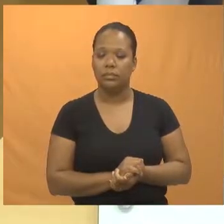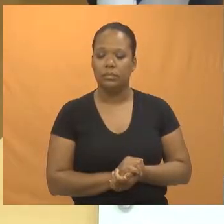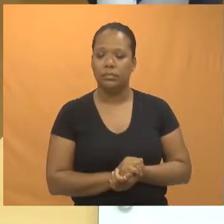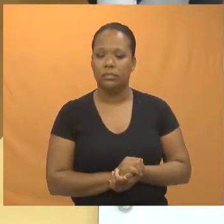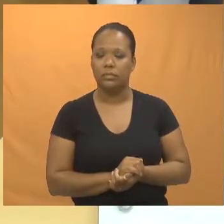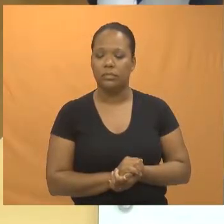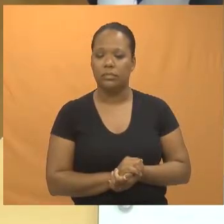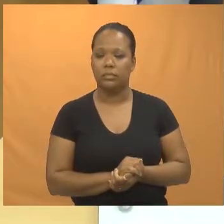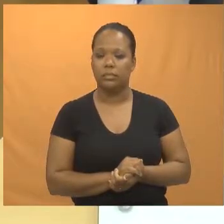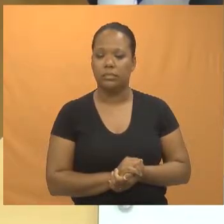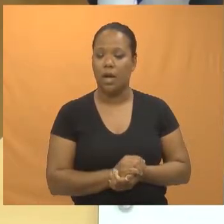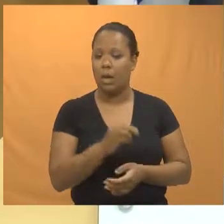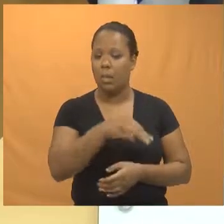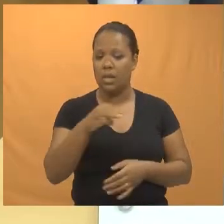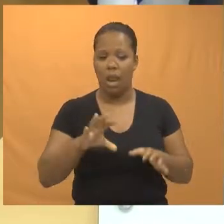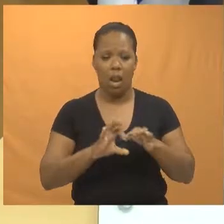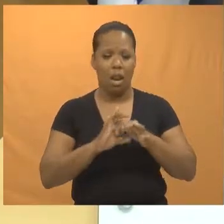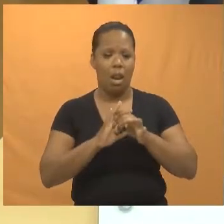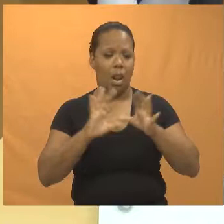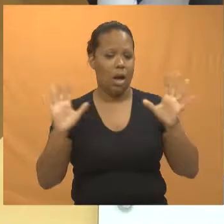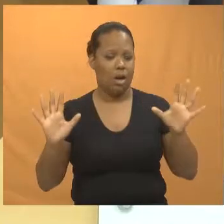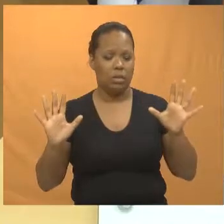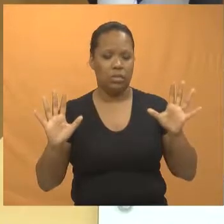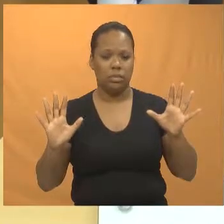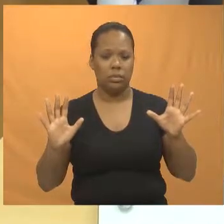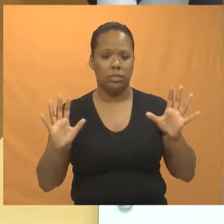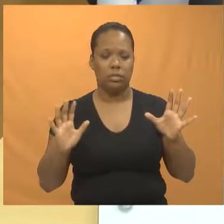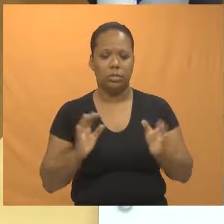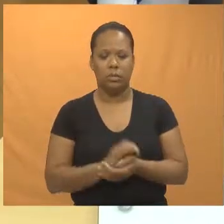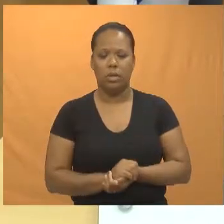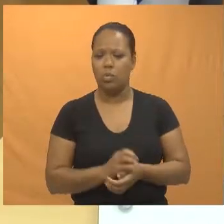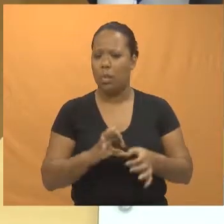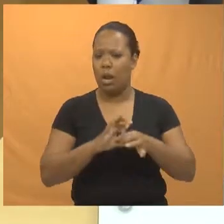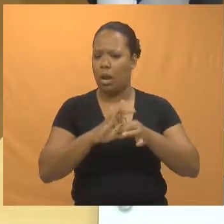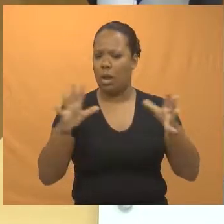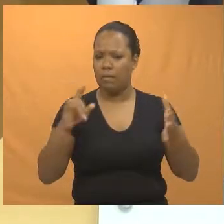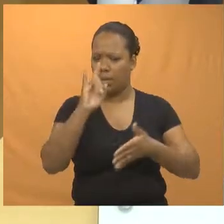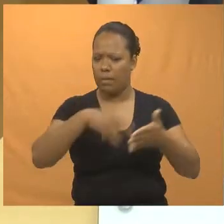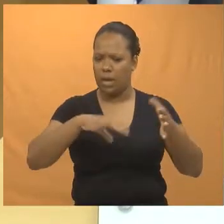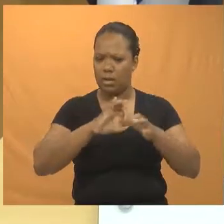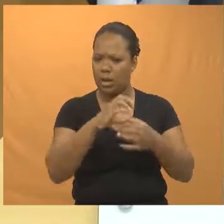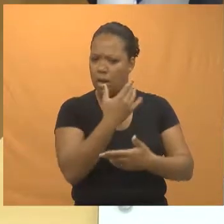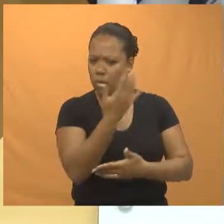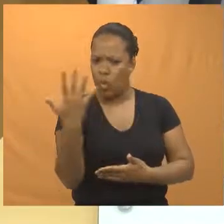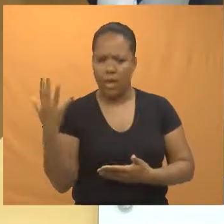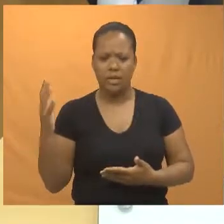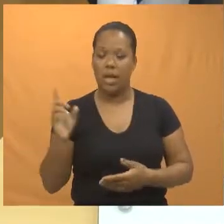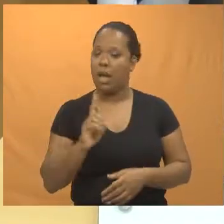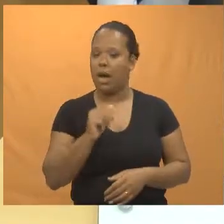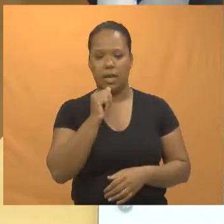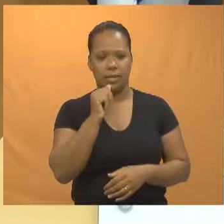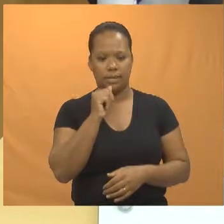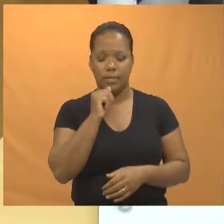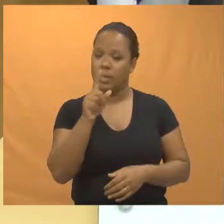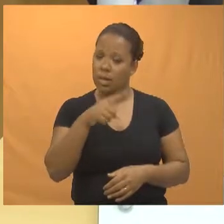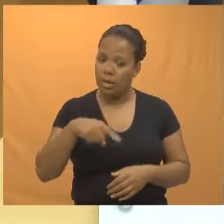para fazer o que bem entende dos nossos recursos ambientais. Muito pelo contrário, né?